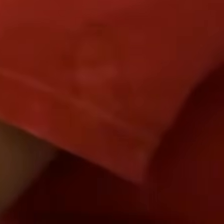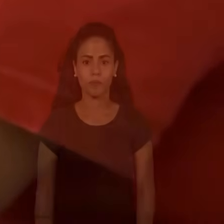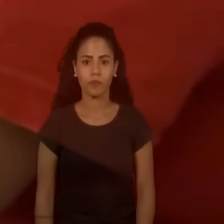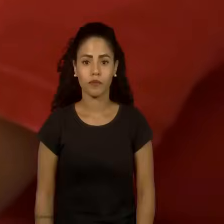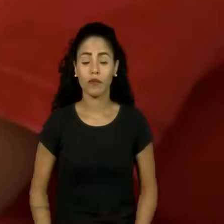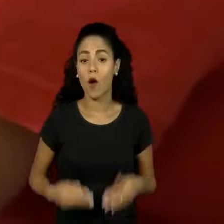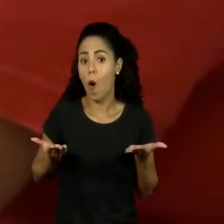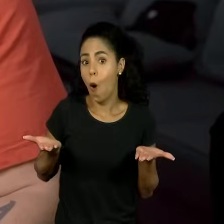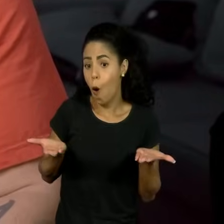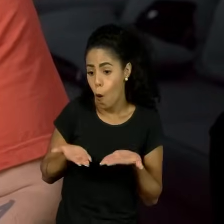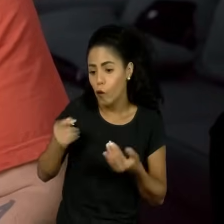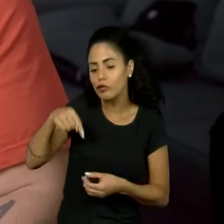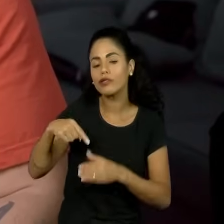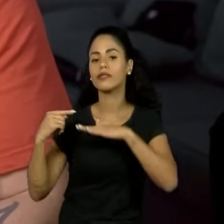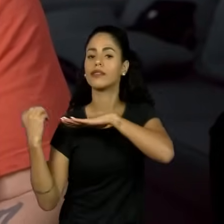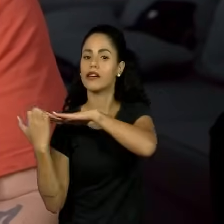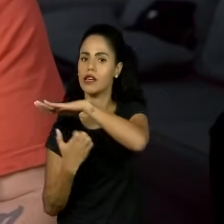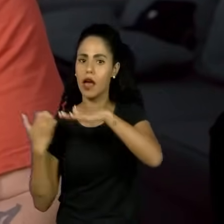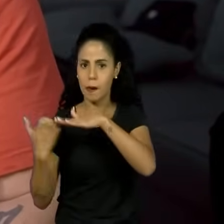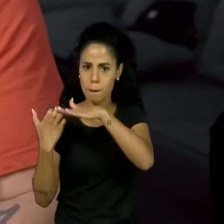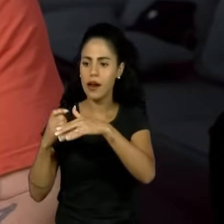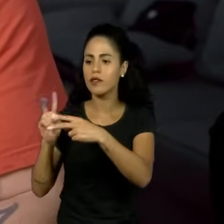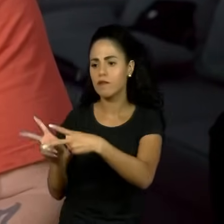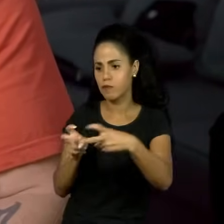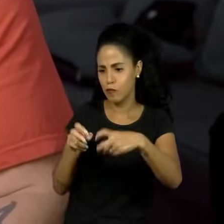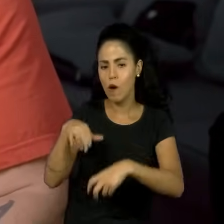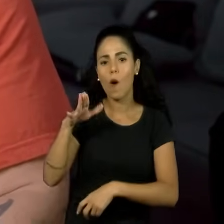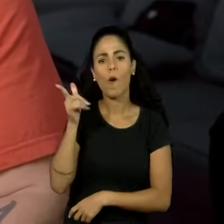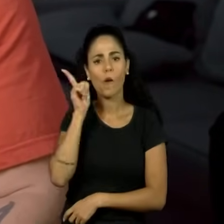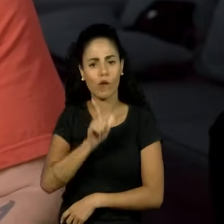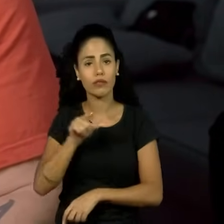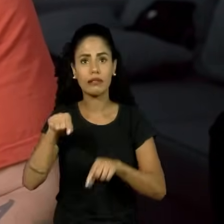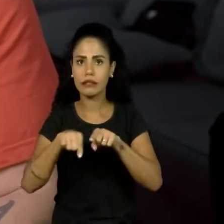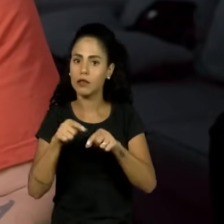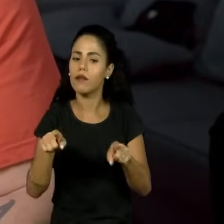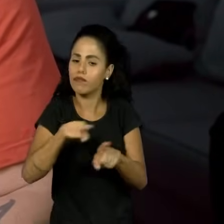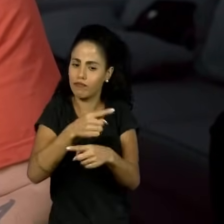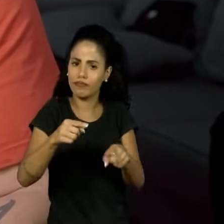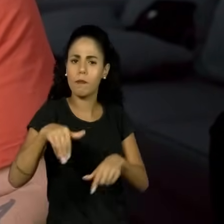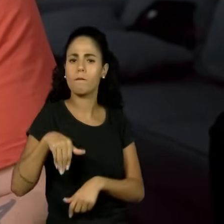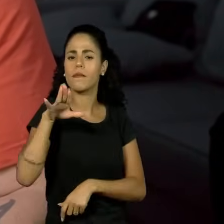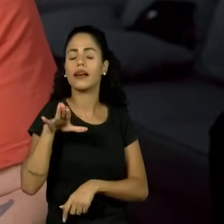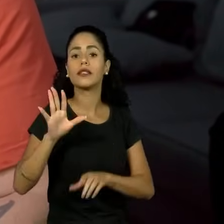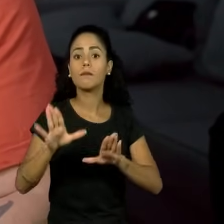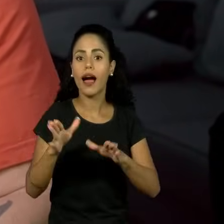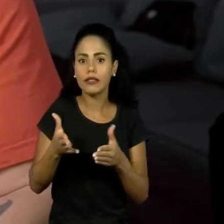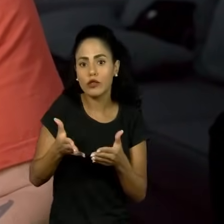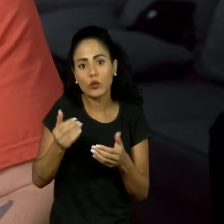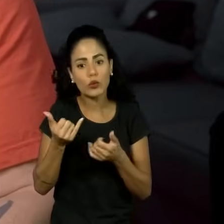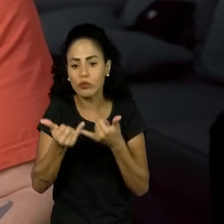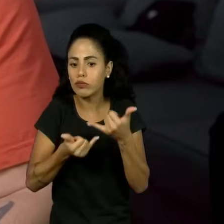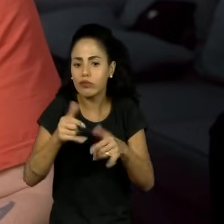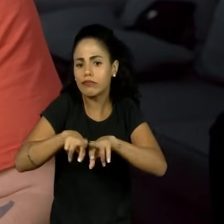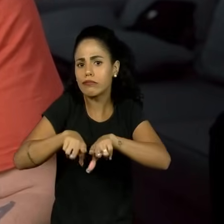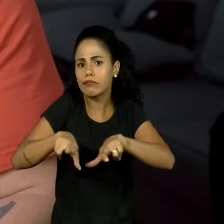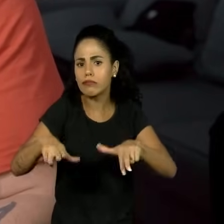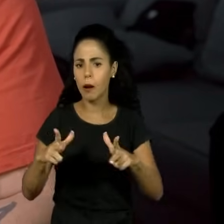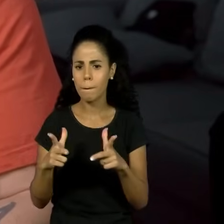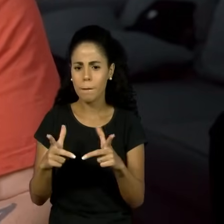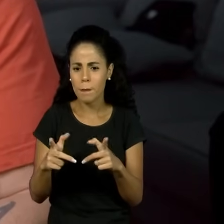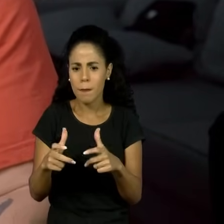Hoje o game é uma indústria que fatura muito mais que o cinema, que a própria música, e o game reflete um